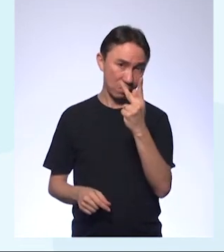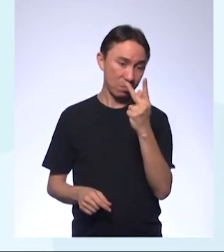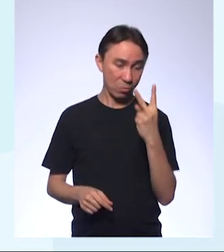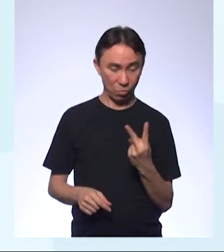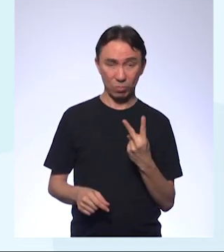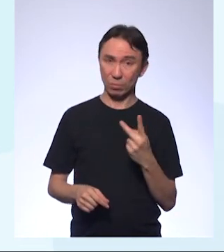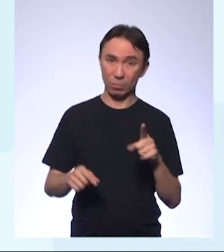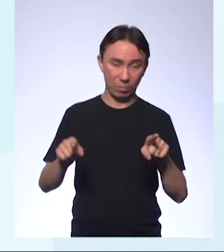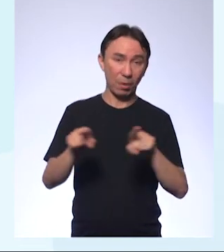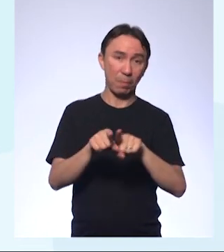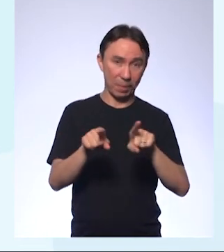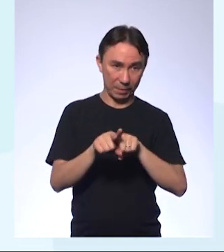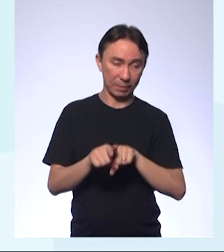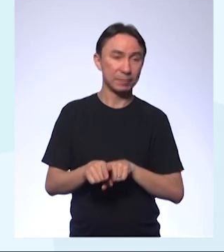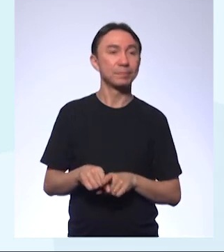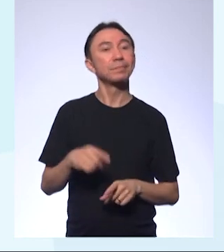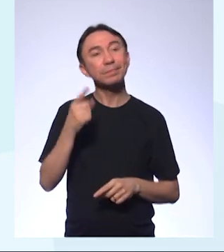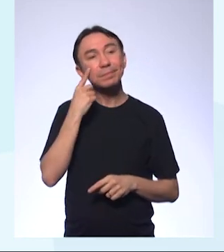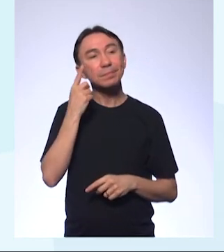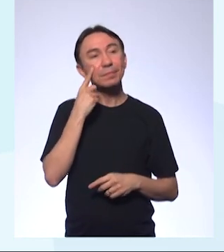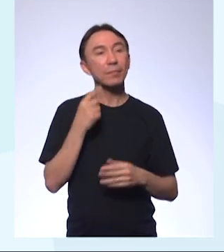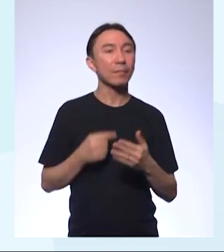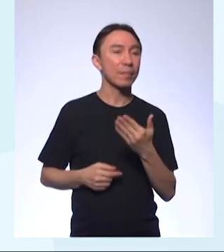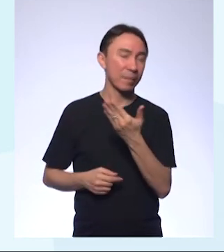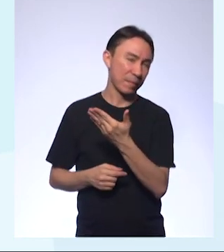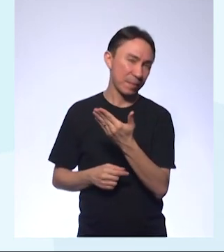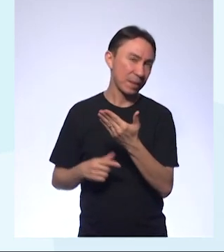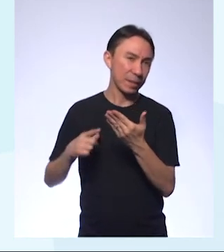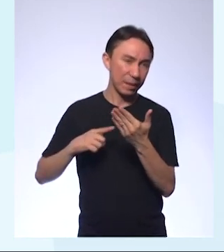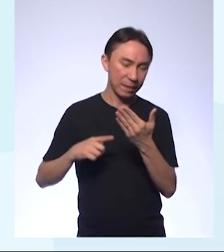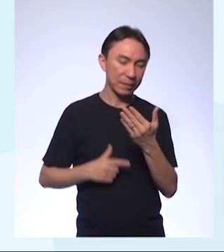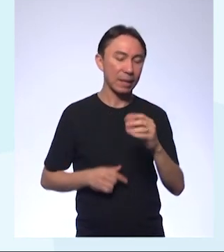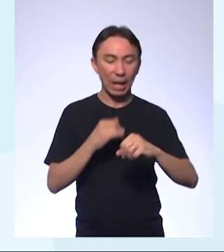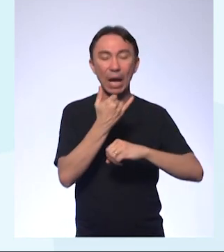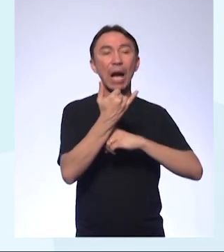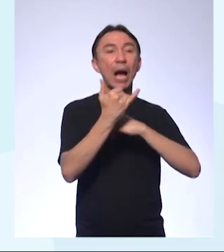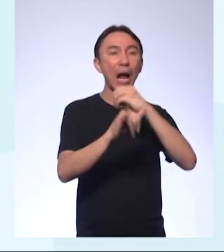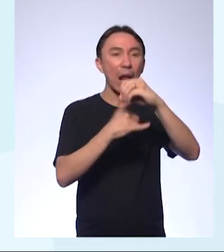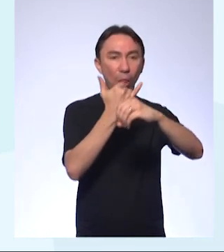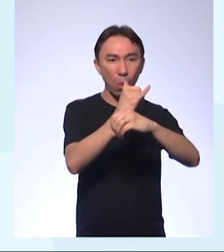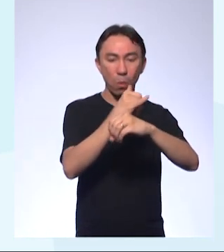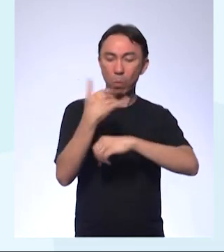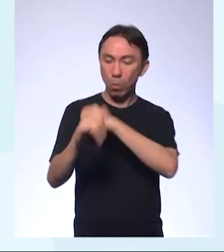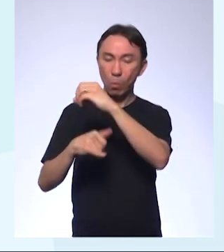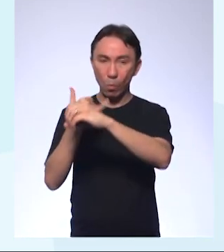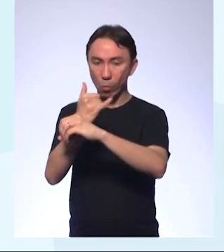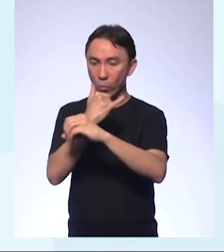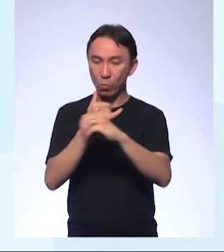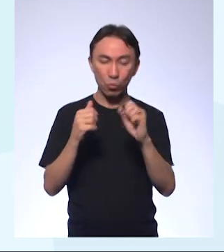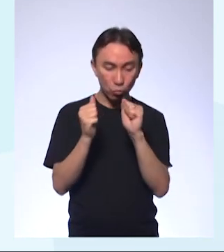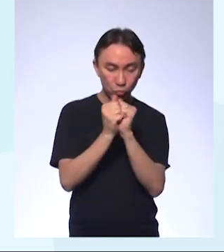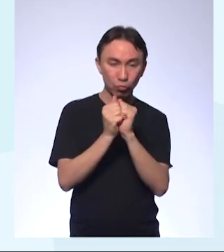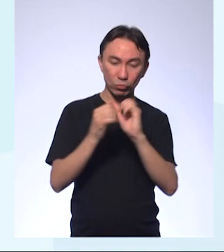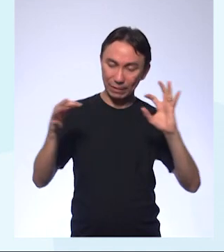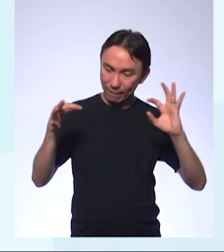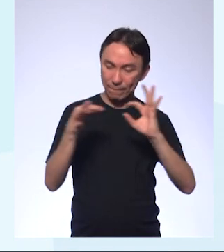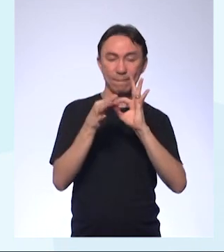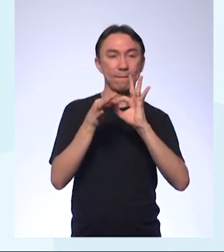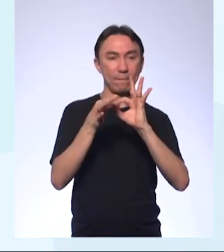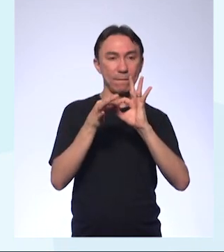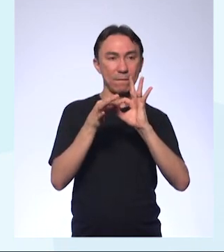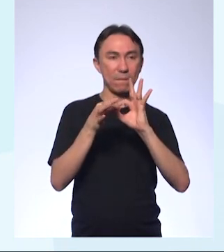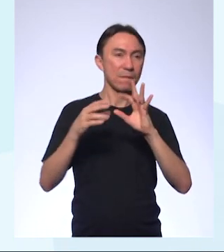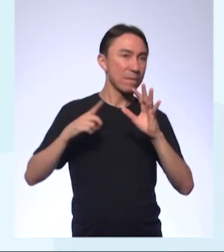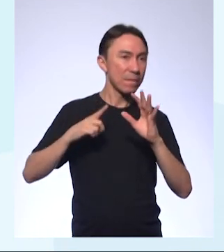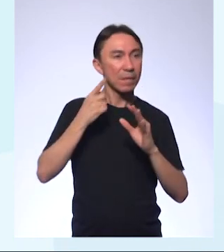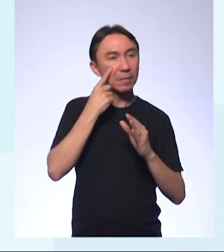Então, aqui nós temos pensando em dois átomos que estão se juntando, estão se atraindo. Então, vamos observar aqui a